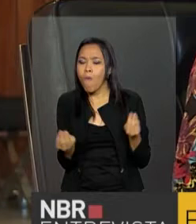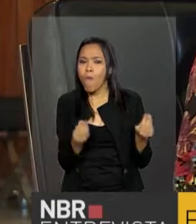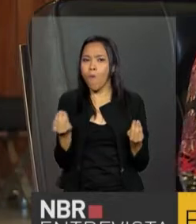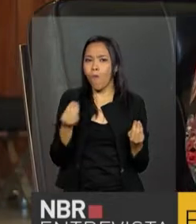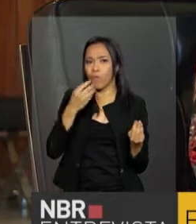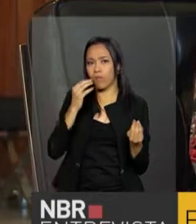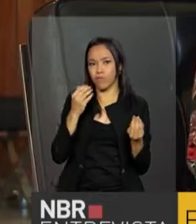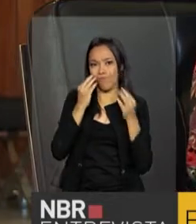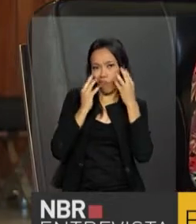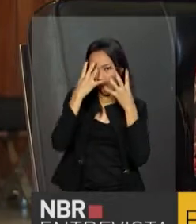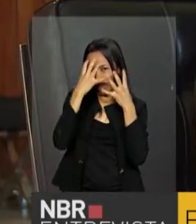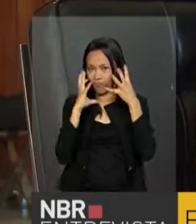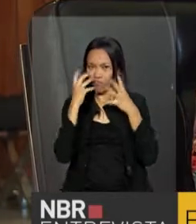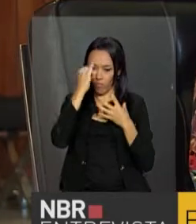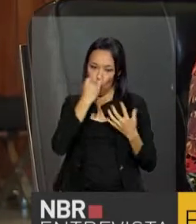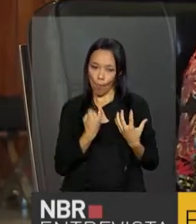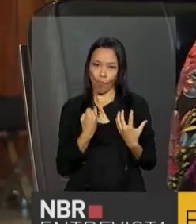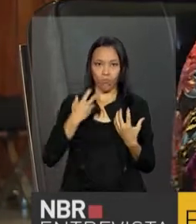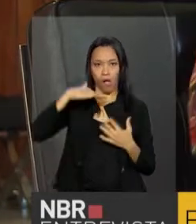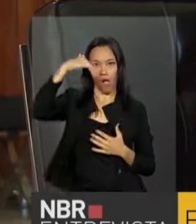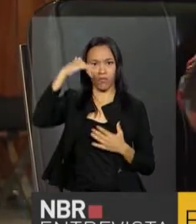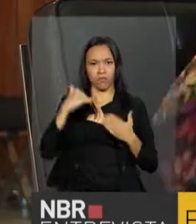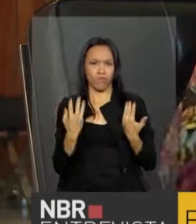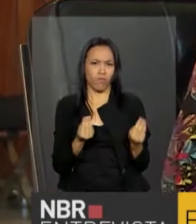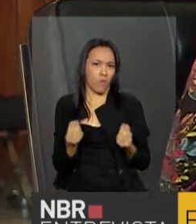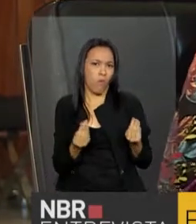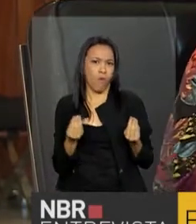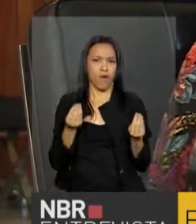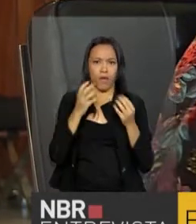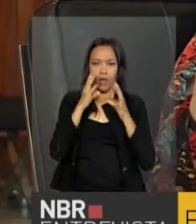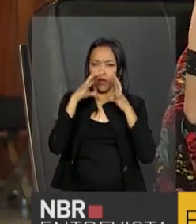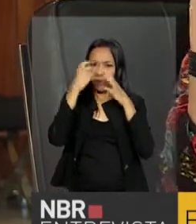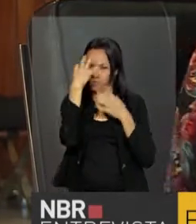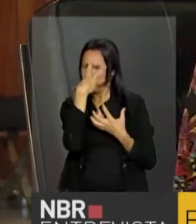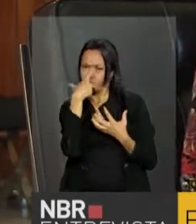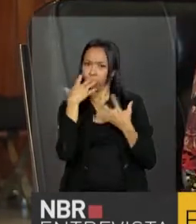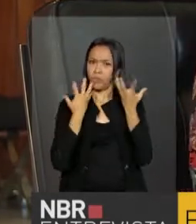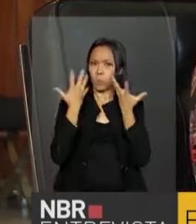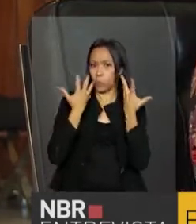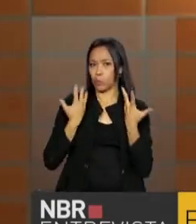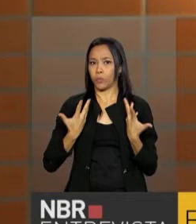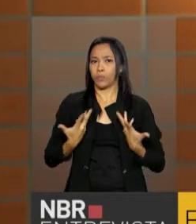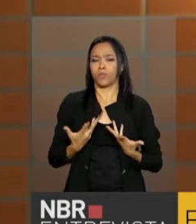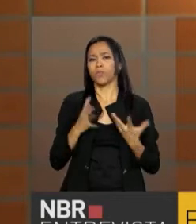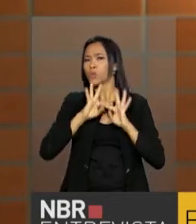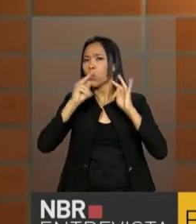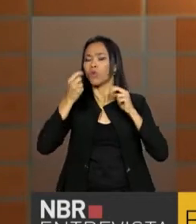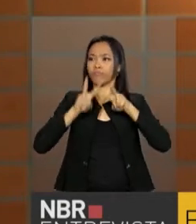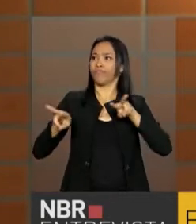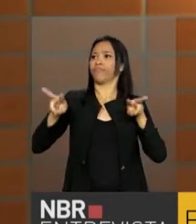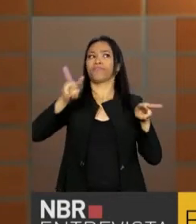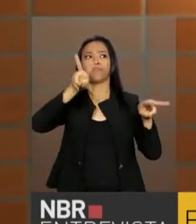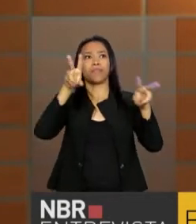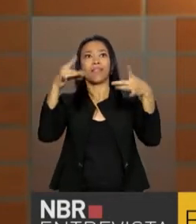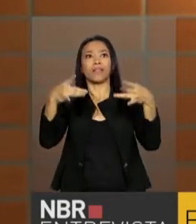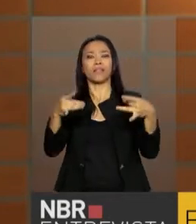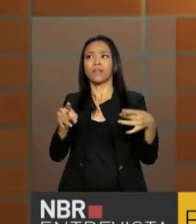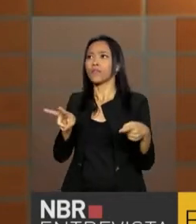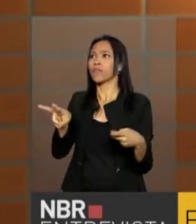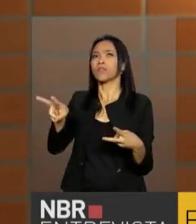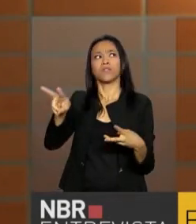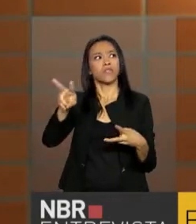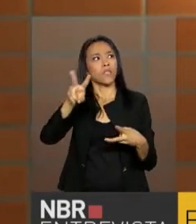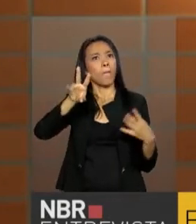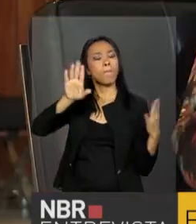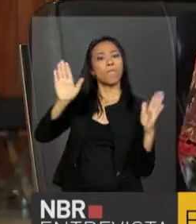personagens, né, como é o figurino, a compreensão física, descreve também todo o cenário, as trocas